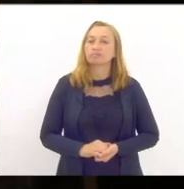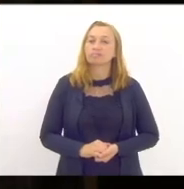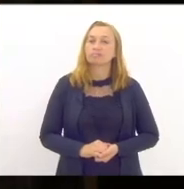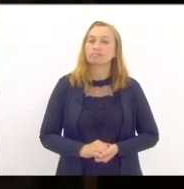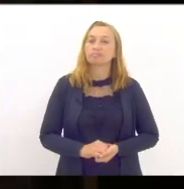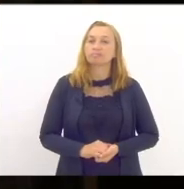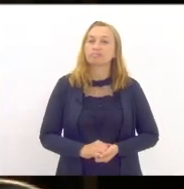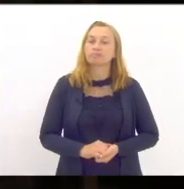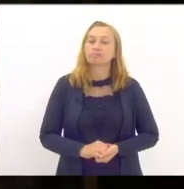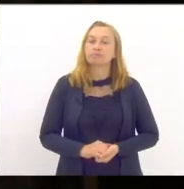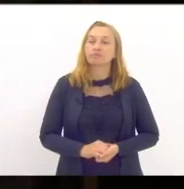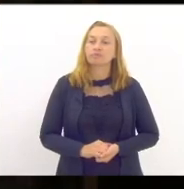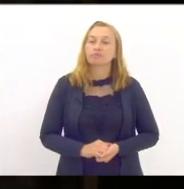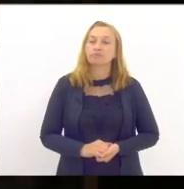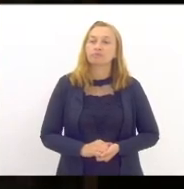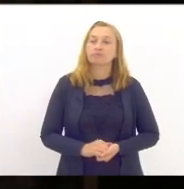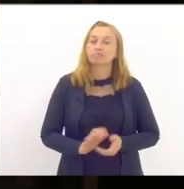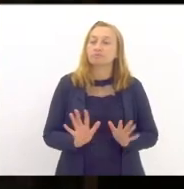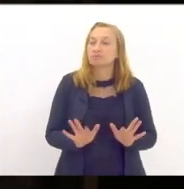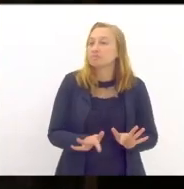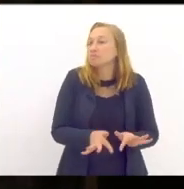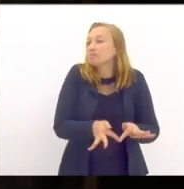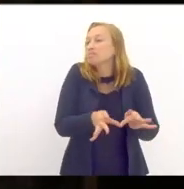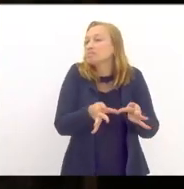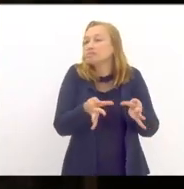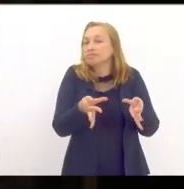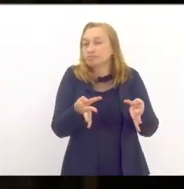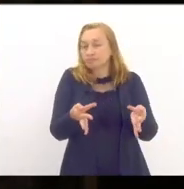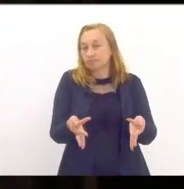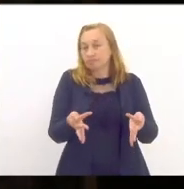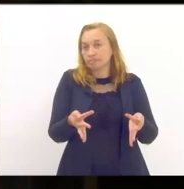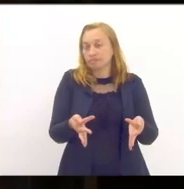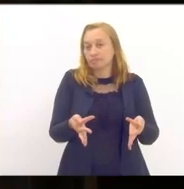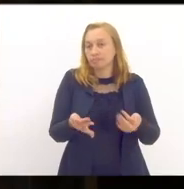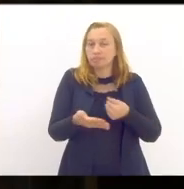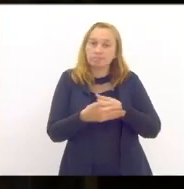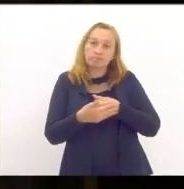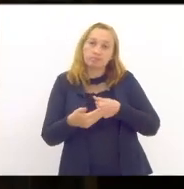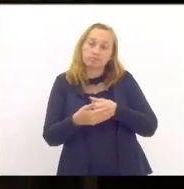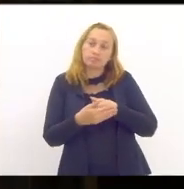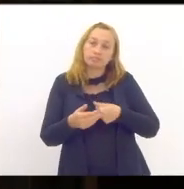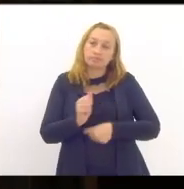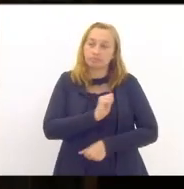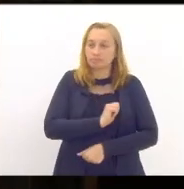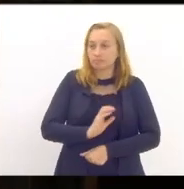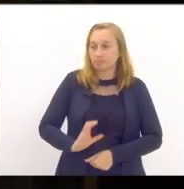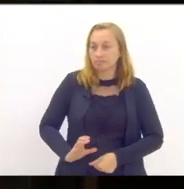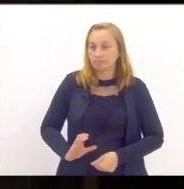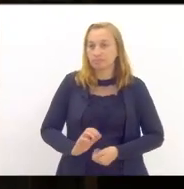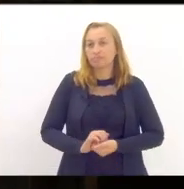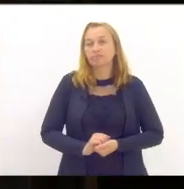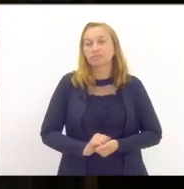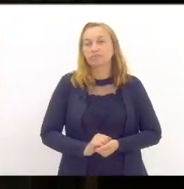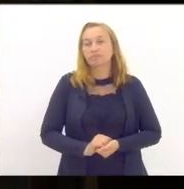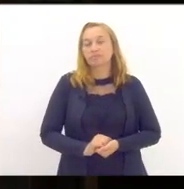essa usina de generosidade e de carinho que se chama André Siciliano.